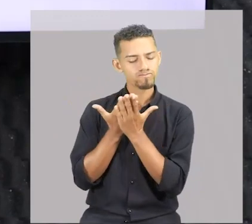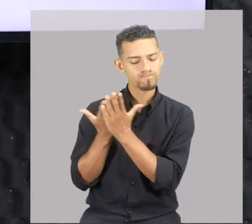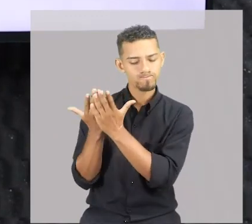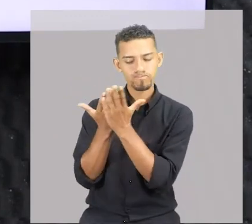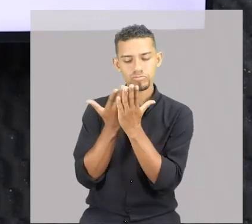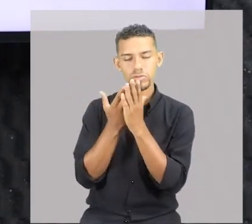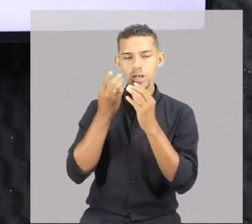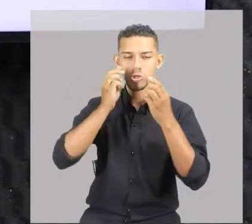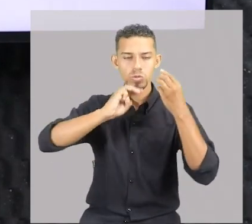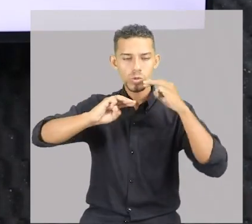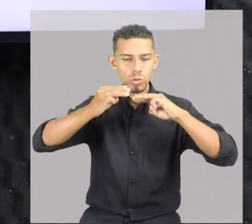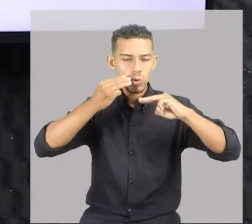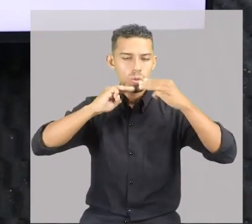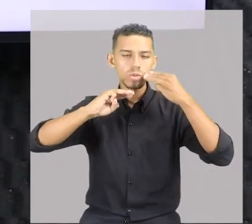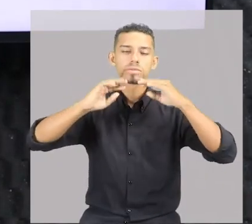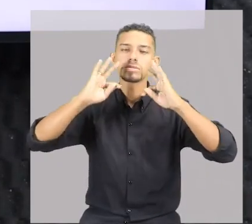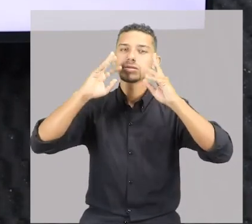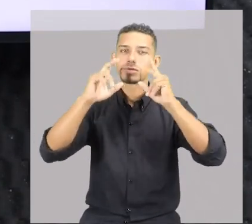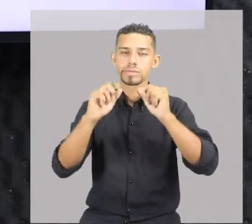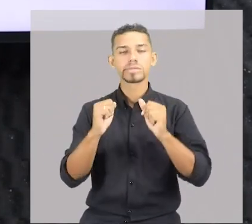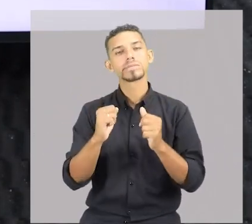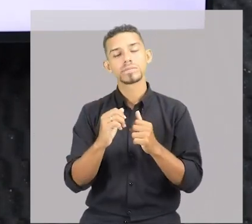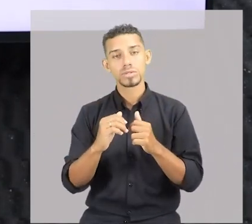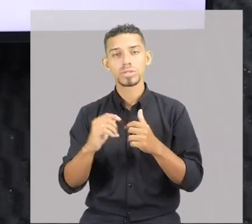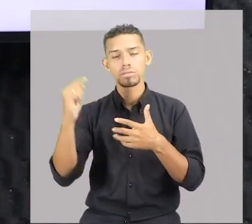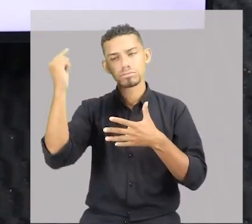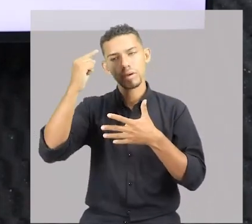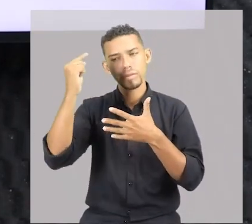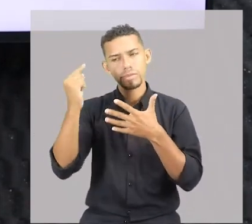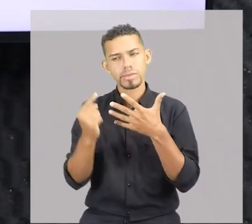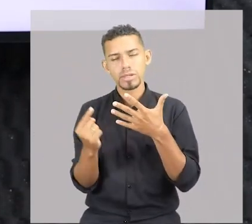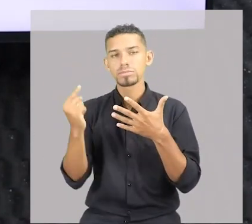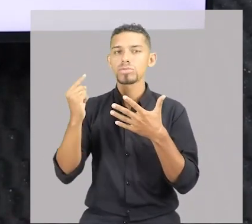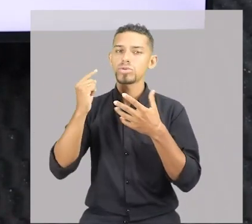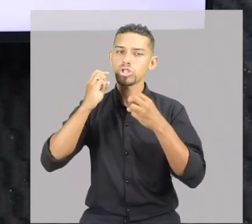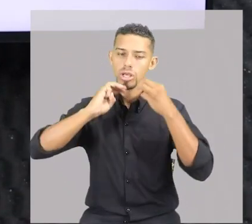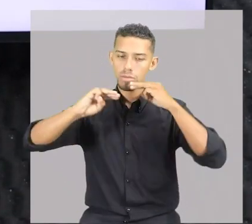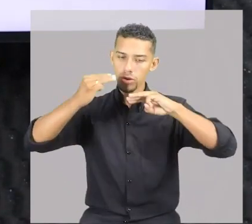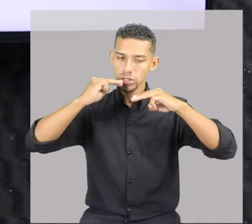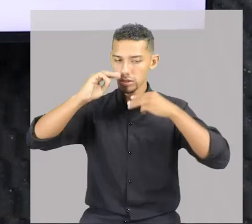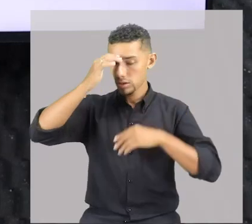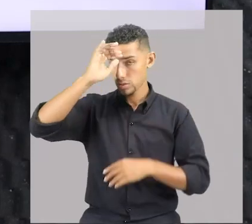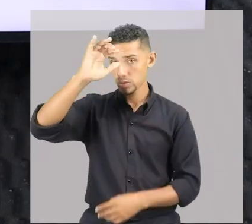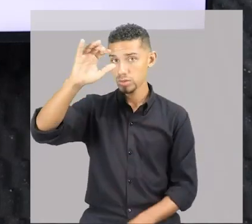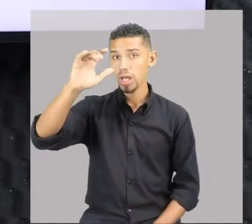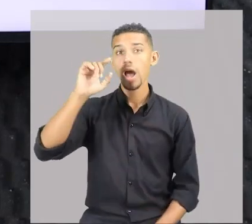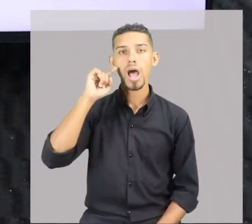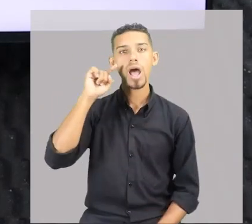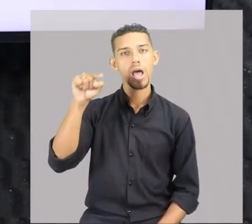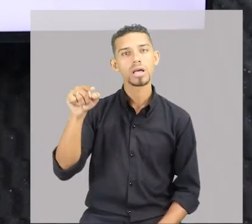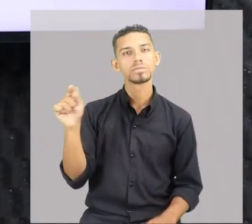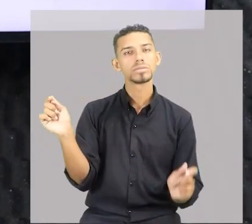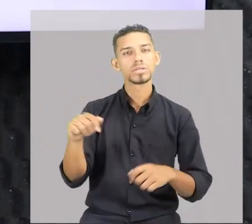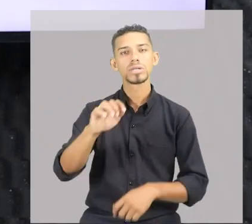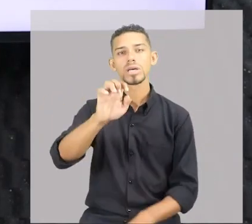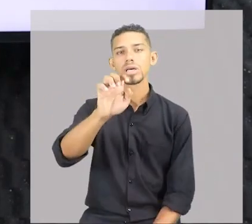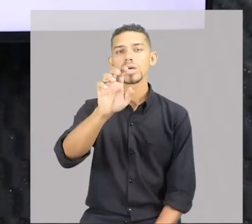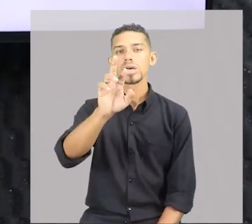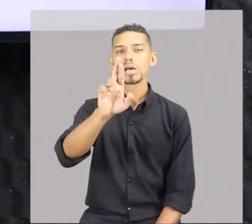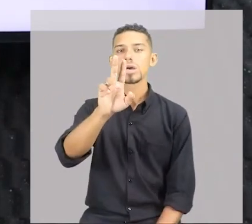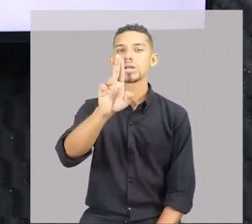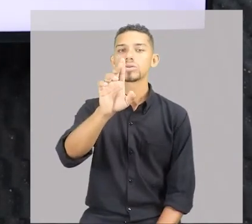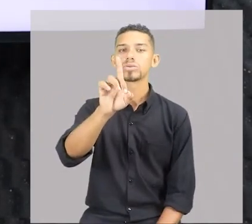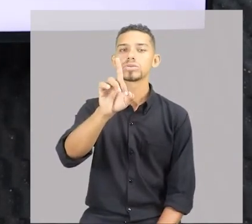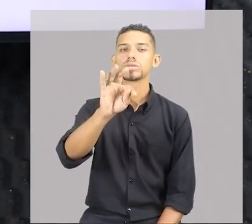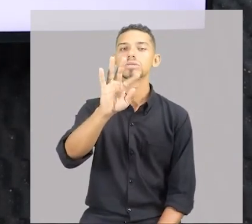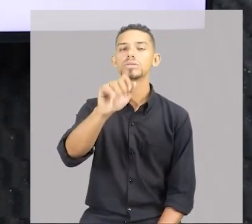de música, de partitura, etc. Então, esse tipo de música, por exemplo, no universo da cultura, é visto como música erudita. Como essa